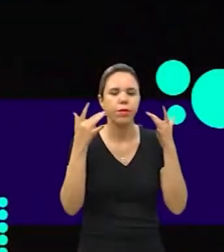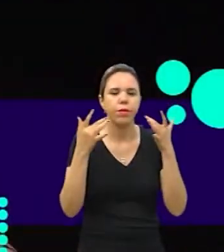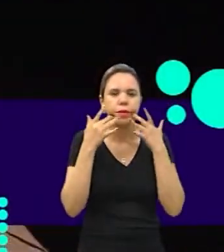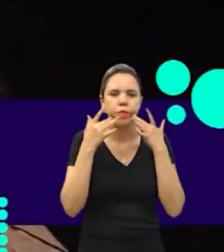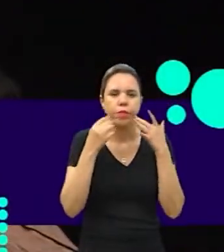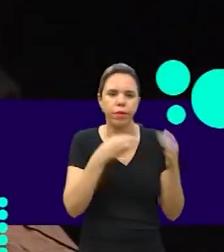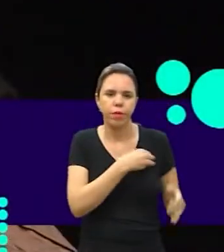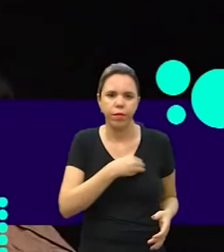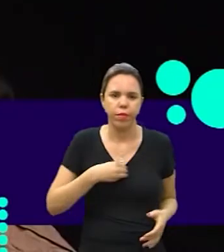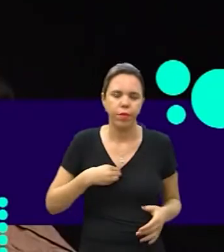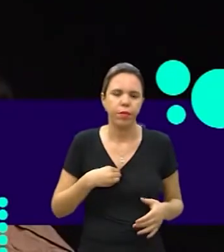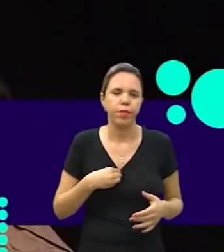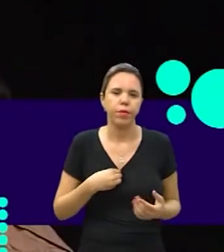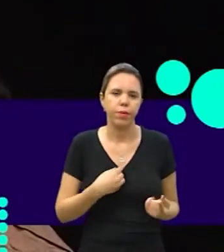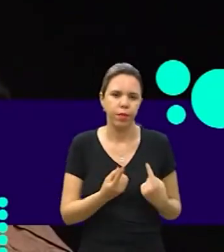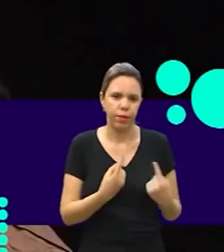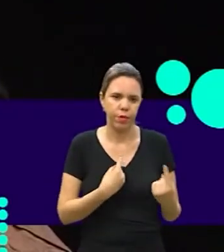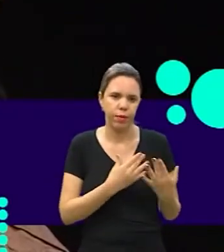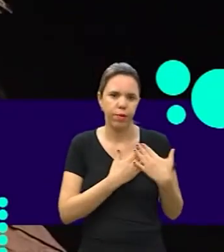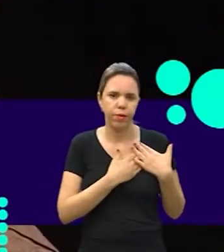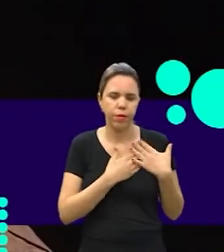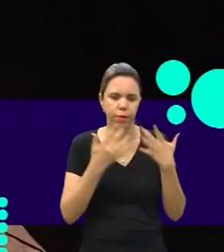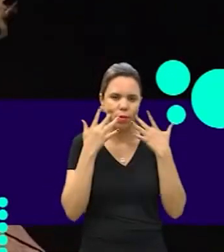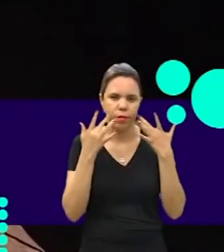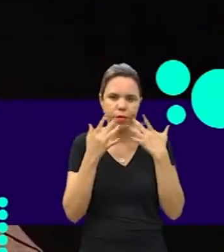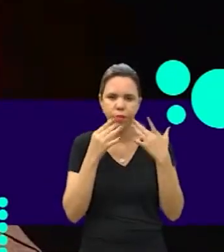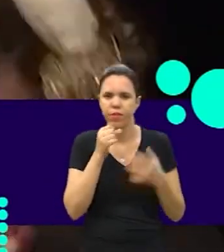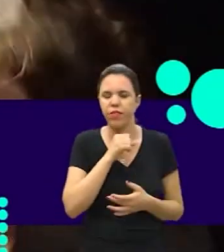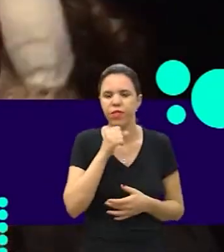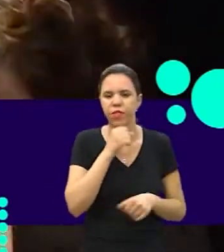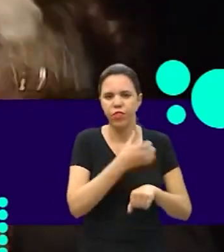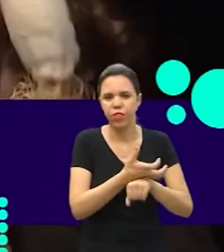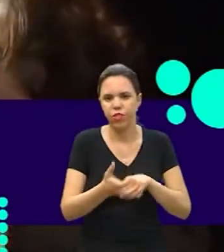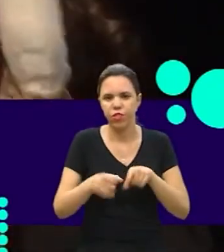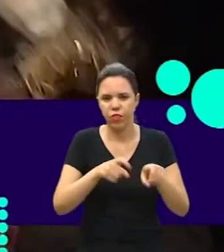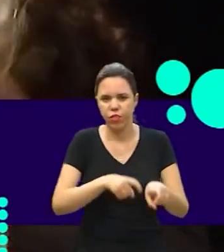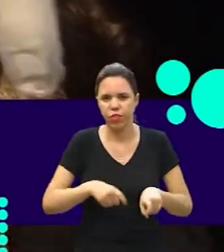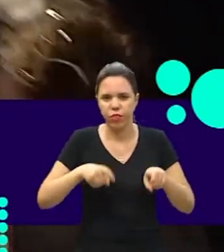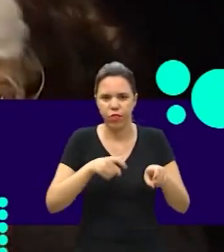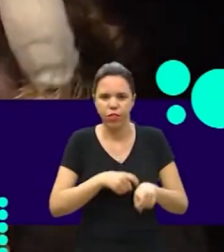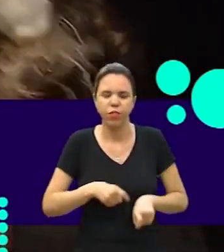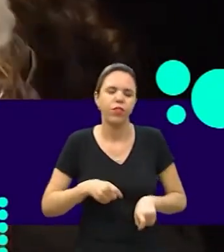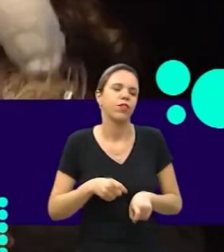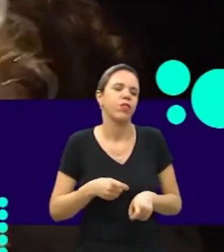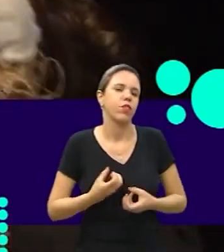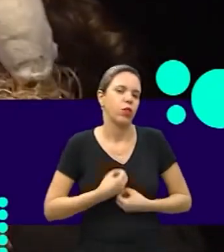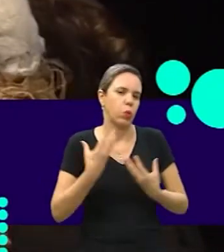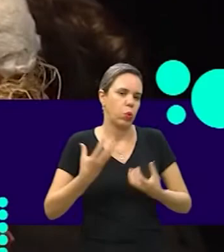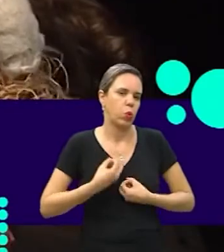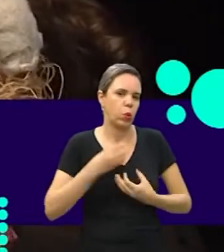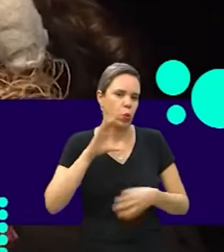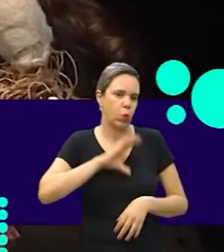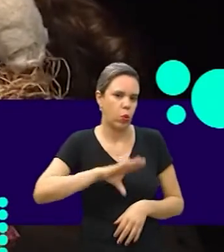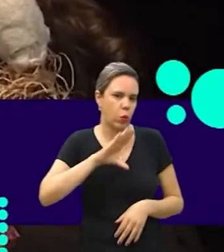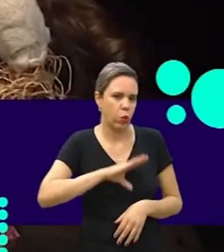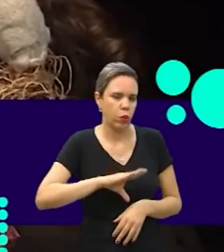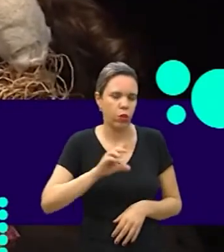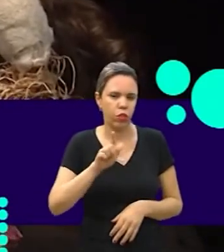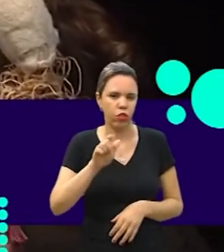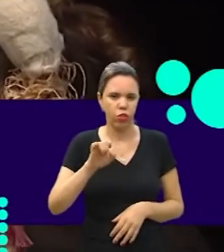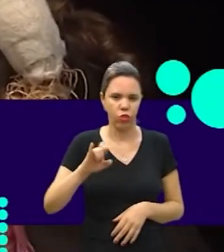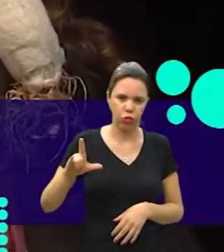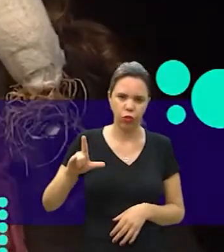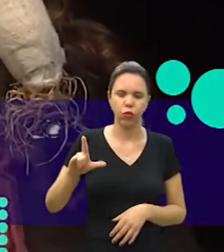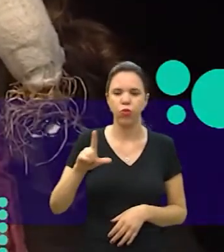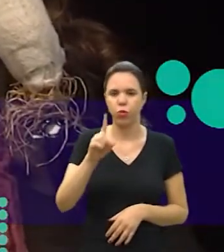Teatro César Moreiras, vai ter o espetáculo O Velho da Horta, uma farsa escrita pelo poeta português Gil Vicente